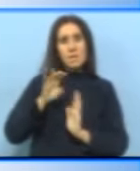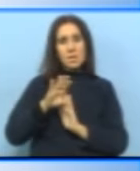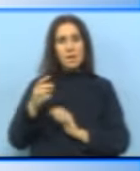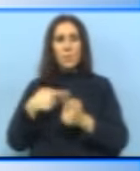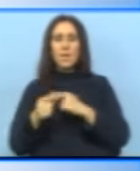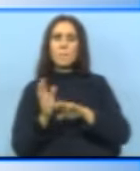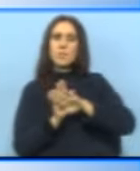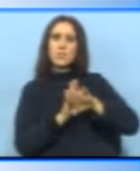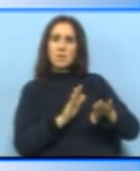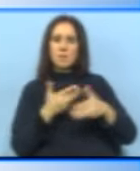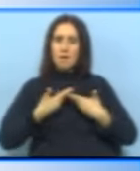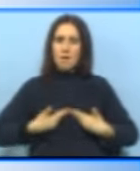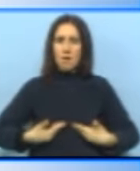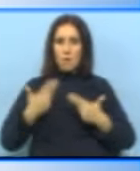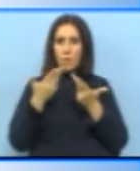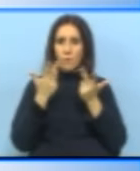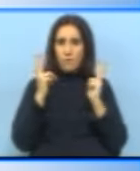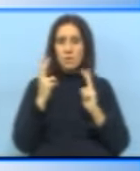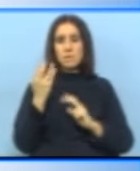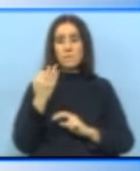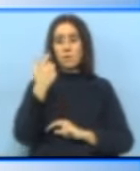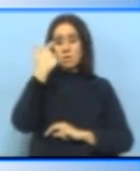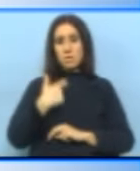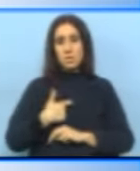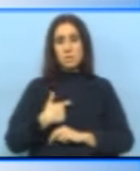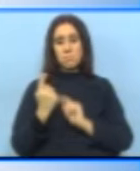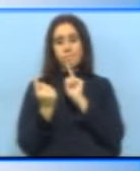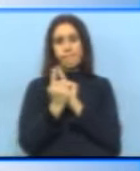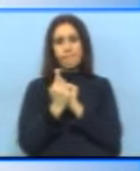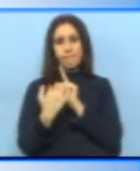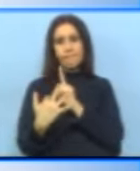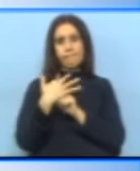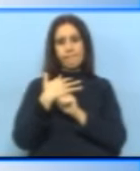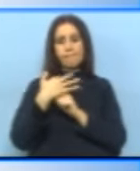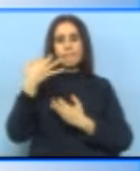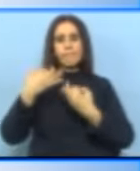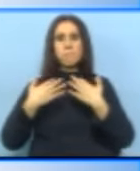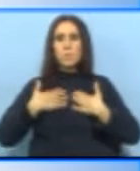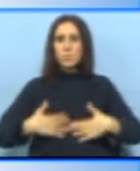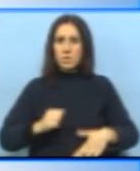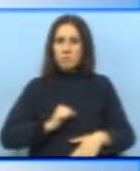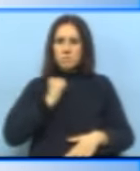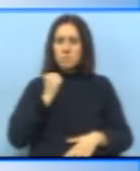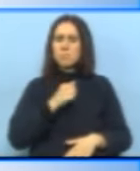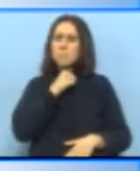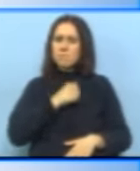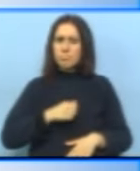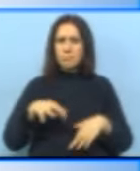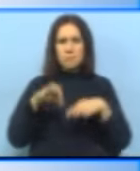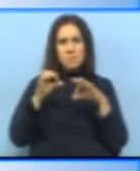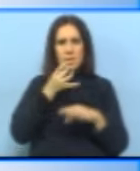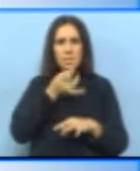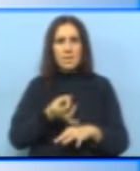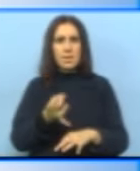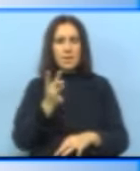também a esquerda. Se alguém quiser levar-te a tribunal para ficar com a tua túnica, deixa-lhe também o manto.